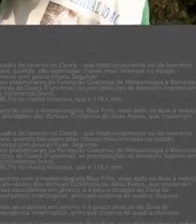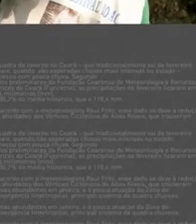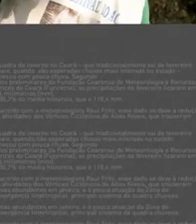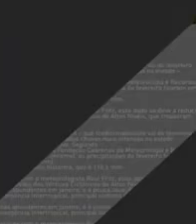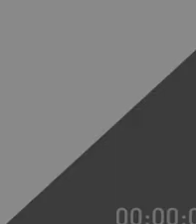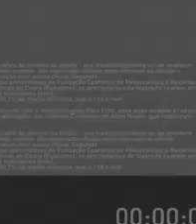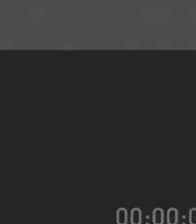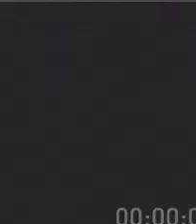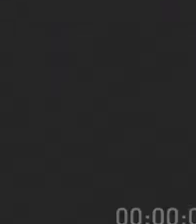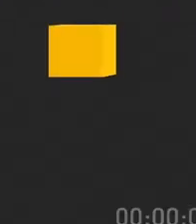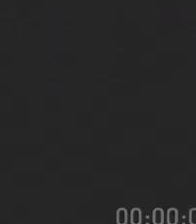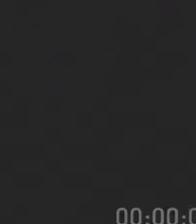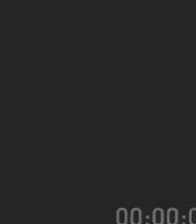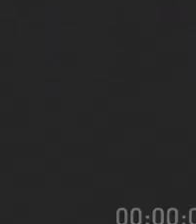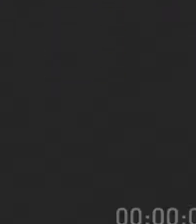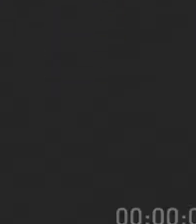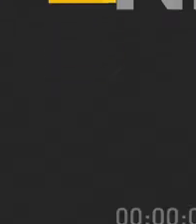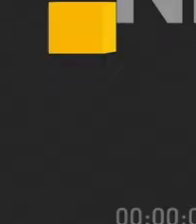ae